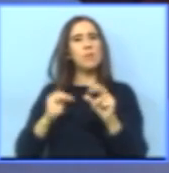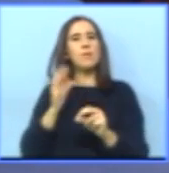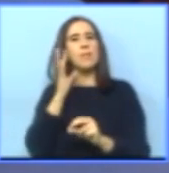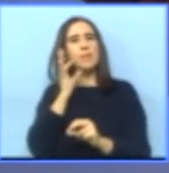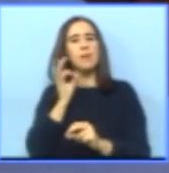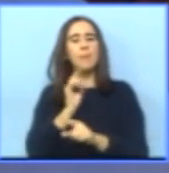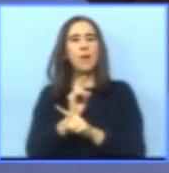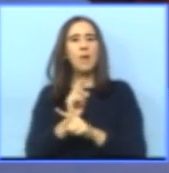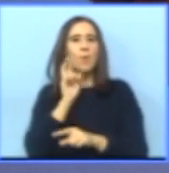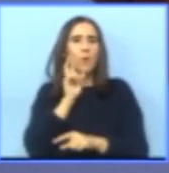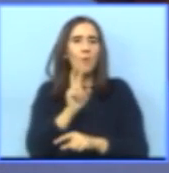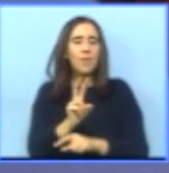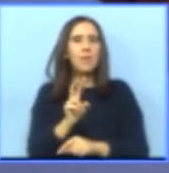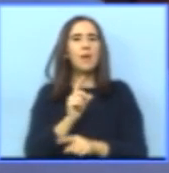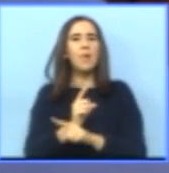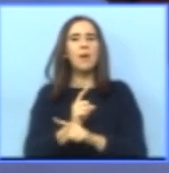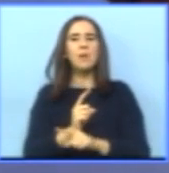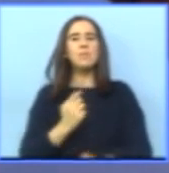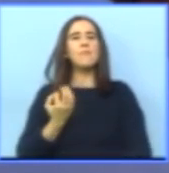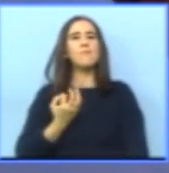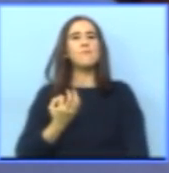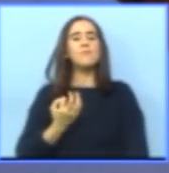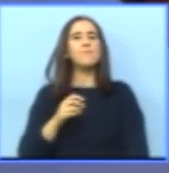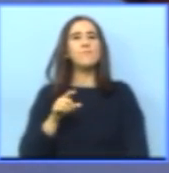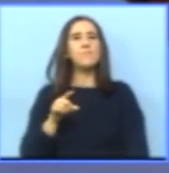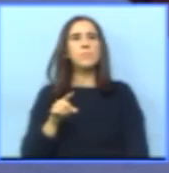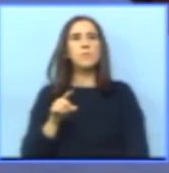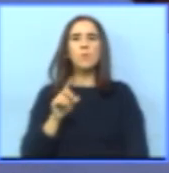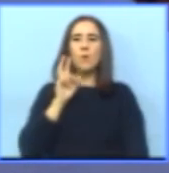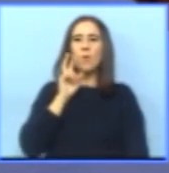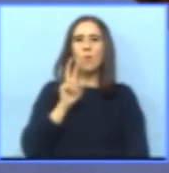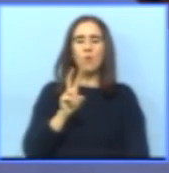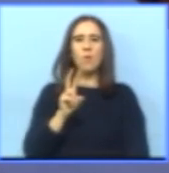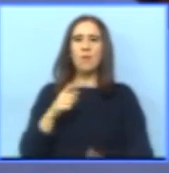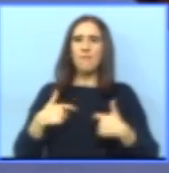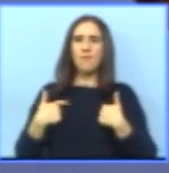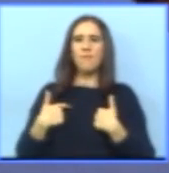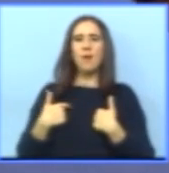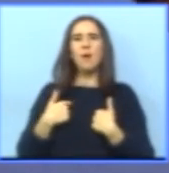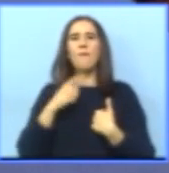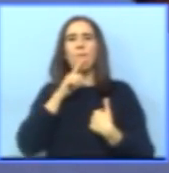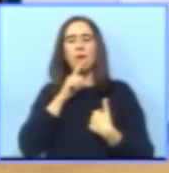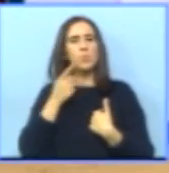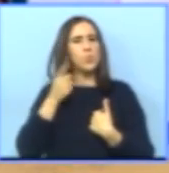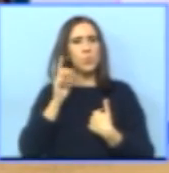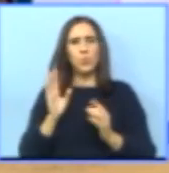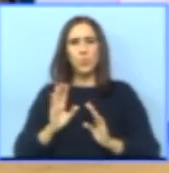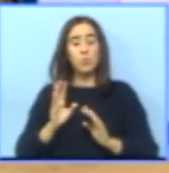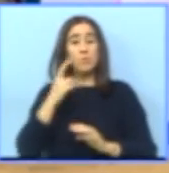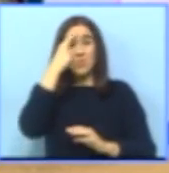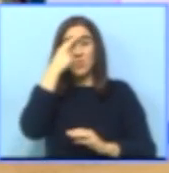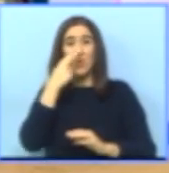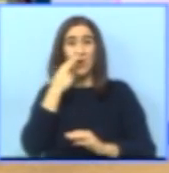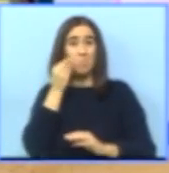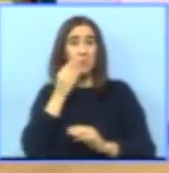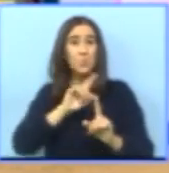um olhar que, enfim, não fosse um olhar de quem toma partido, porque as coisas históricas são